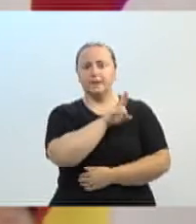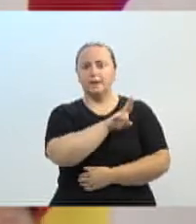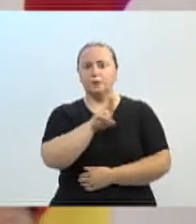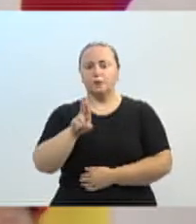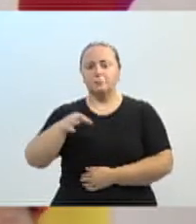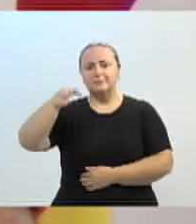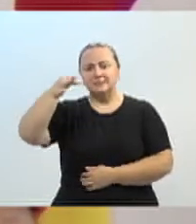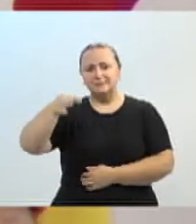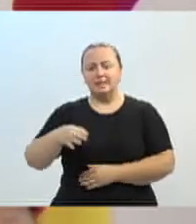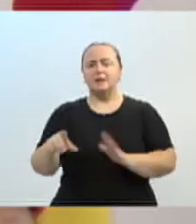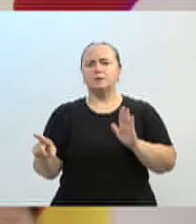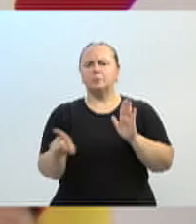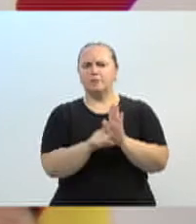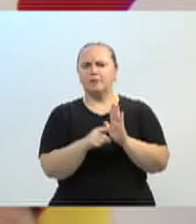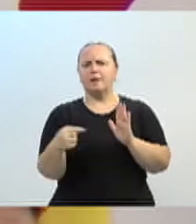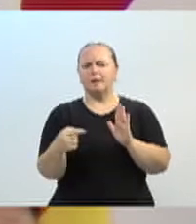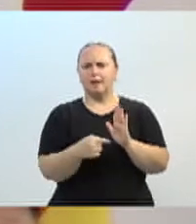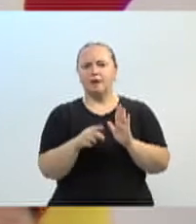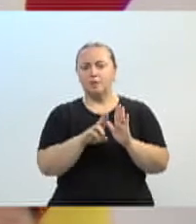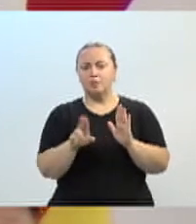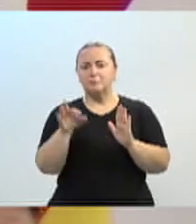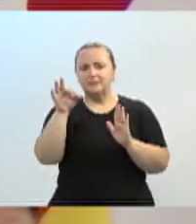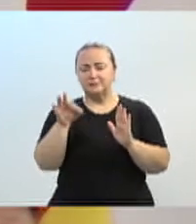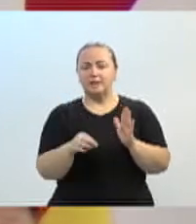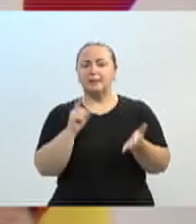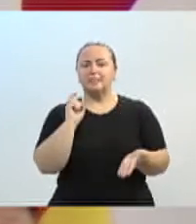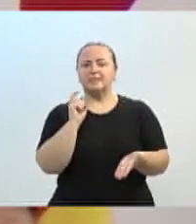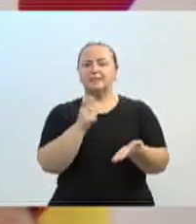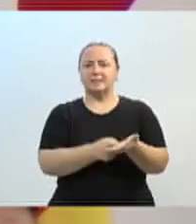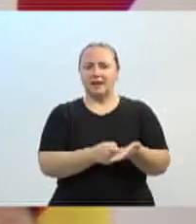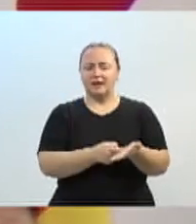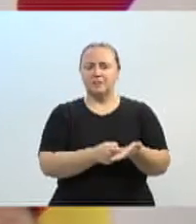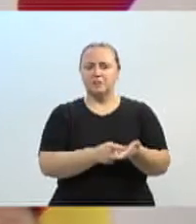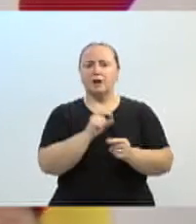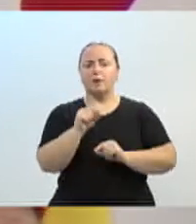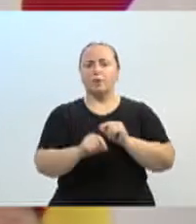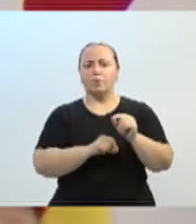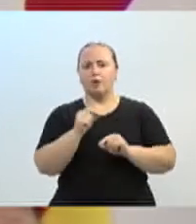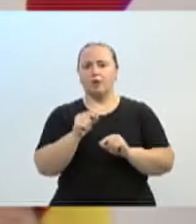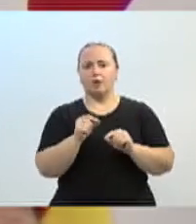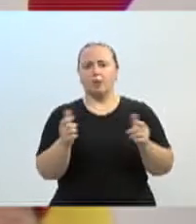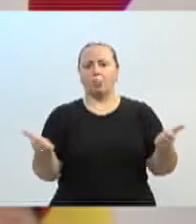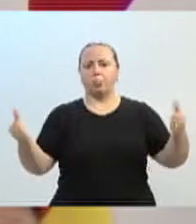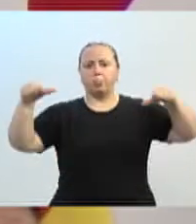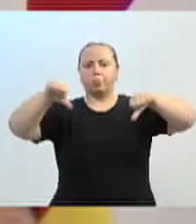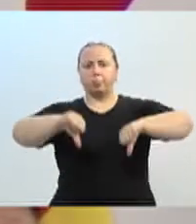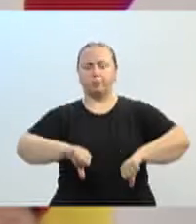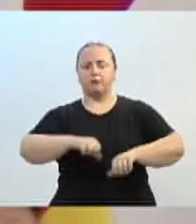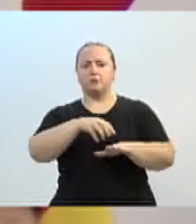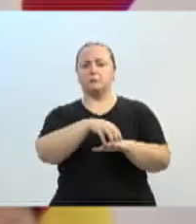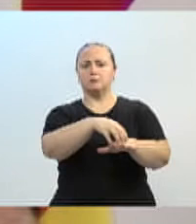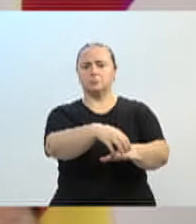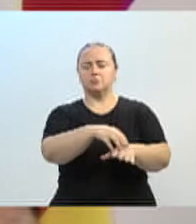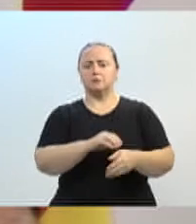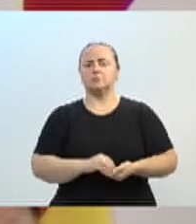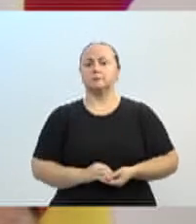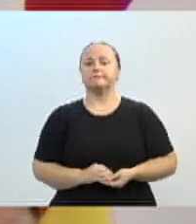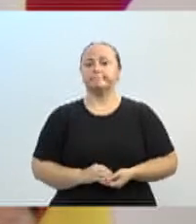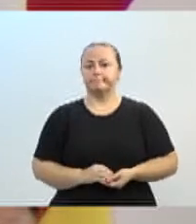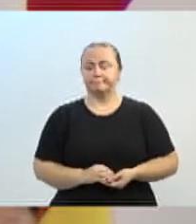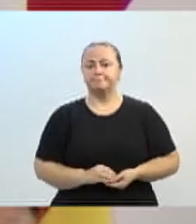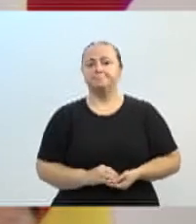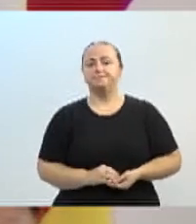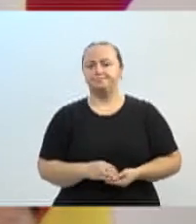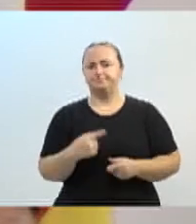para a lei deveria ser taxa de desfomento ao turismo. Trata-se, em verdade,